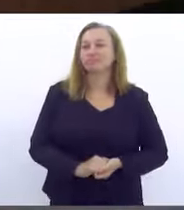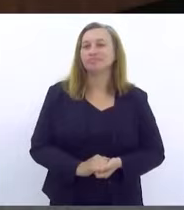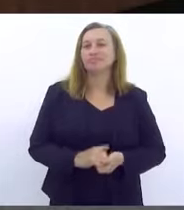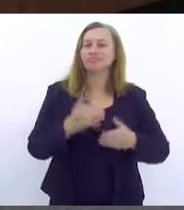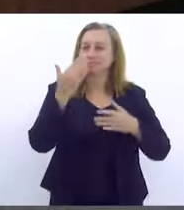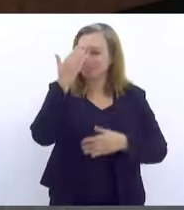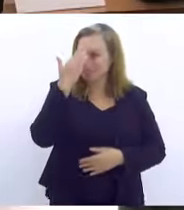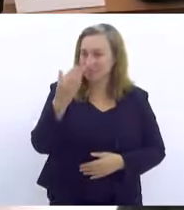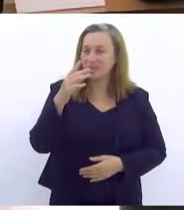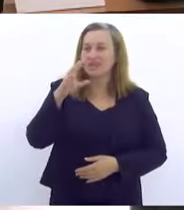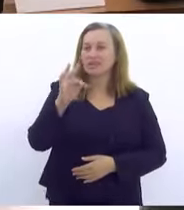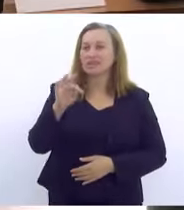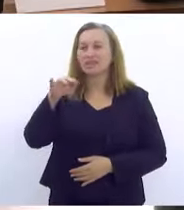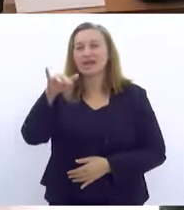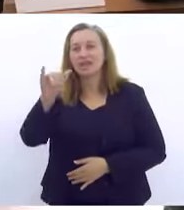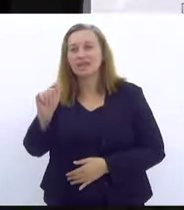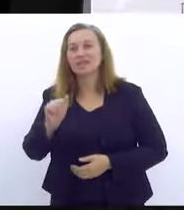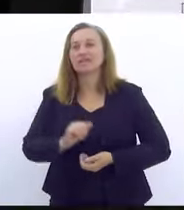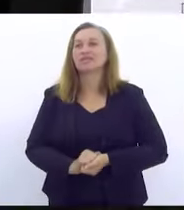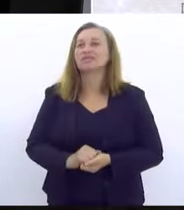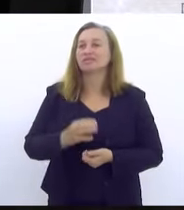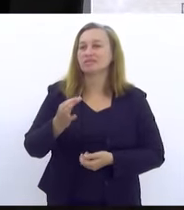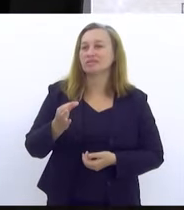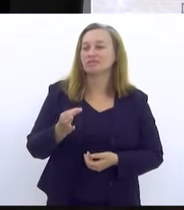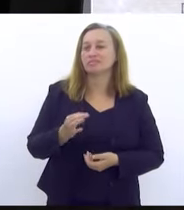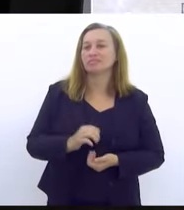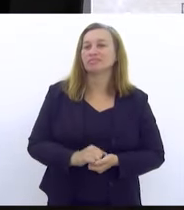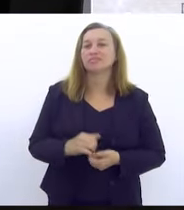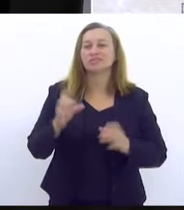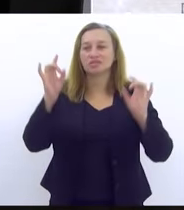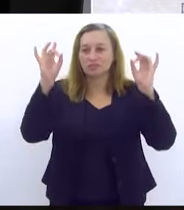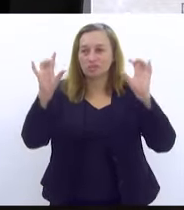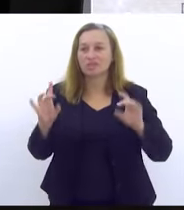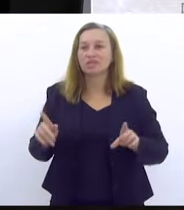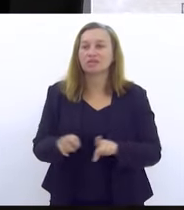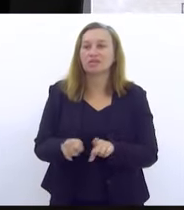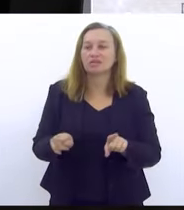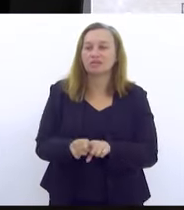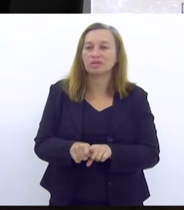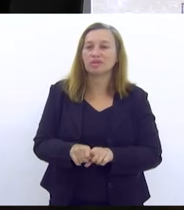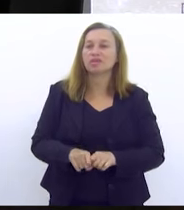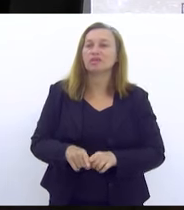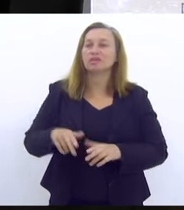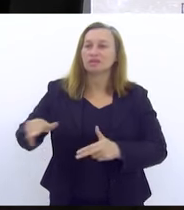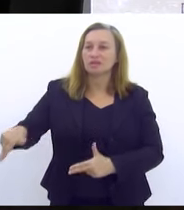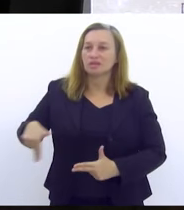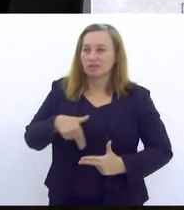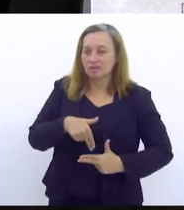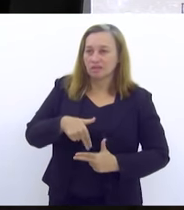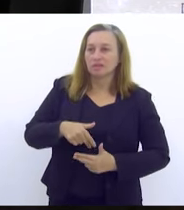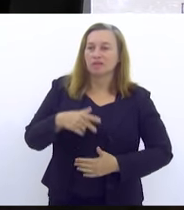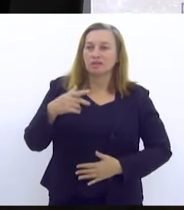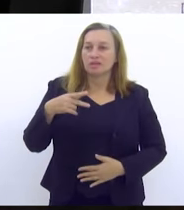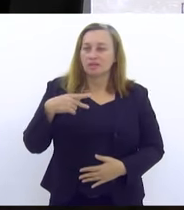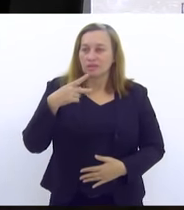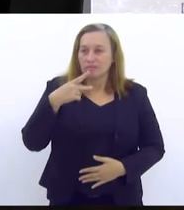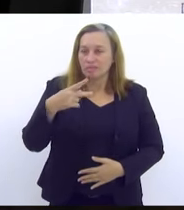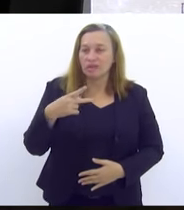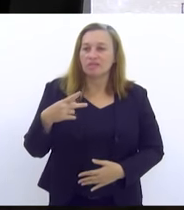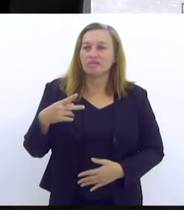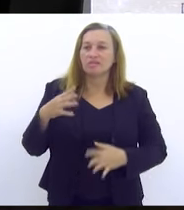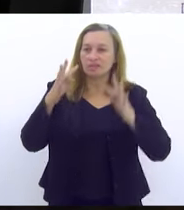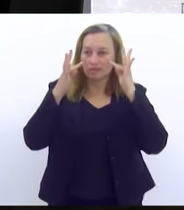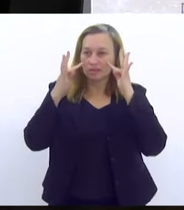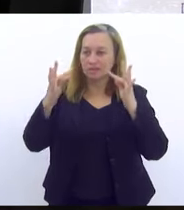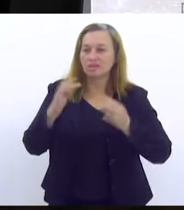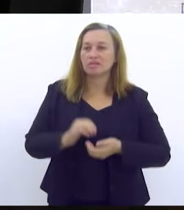Obrigada, Thalita, pelo seu depoimento tão especial. Gostaria também de chamar para a tribuna, para um breve depoimento, a